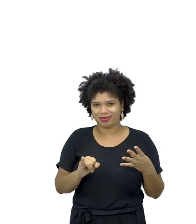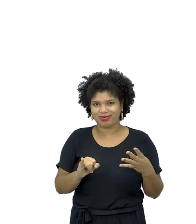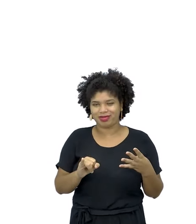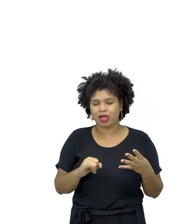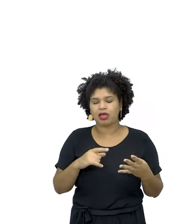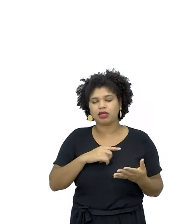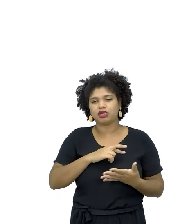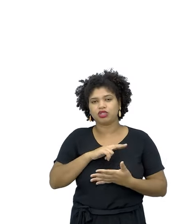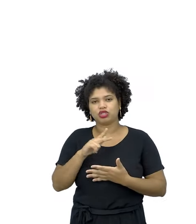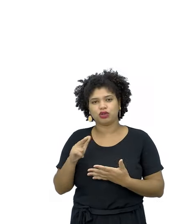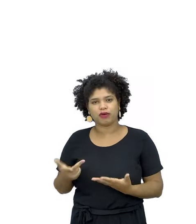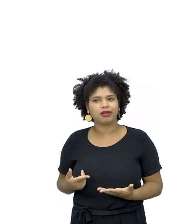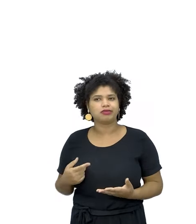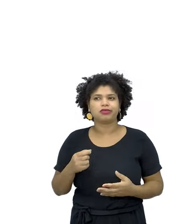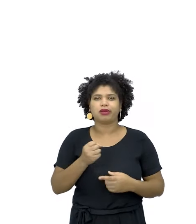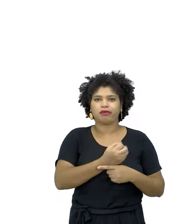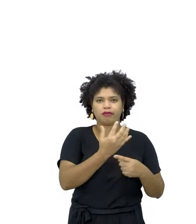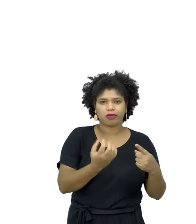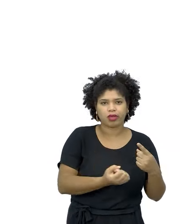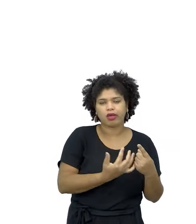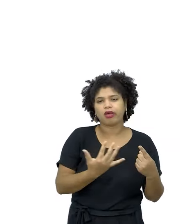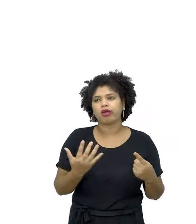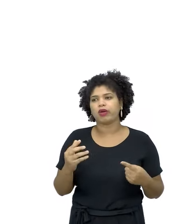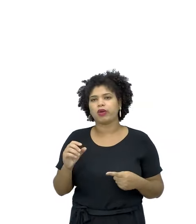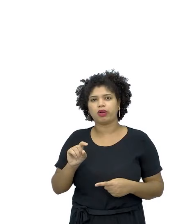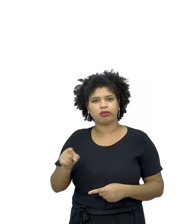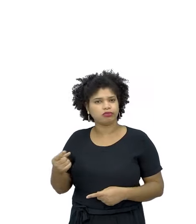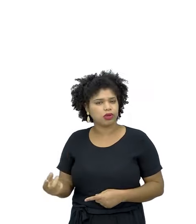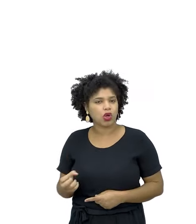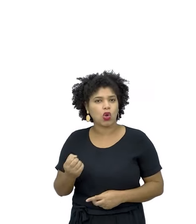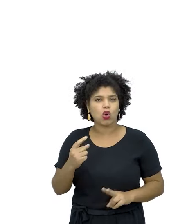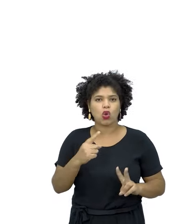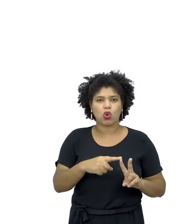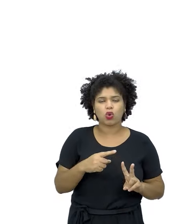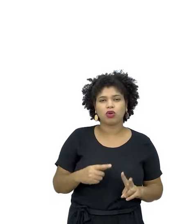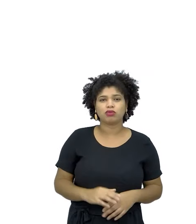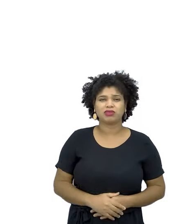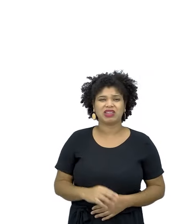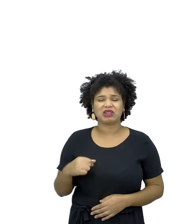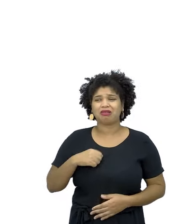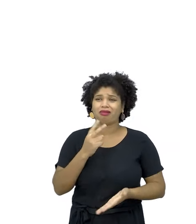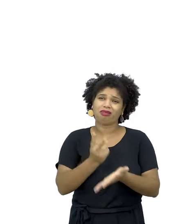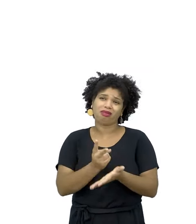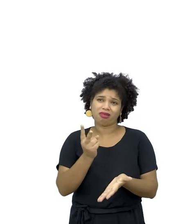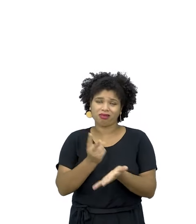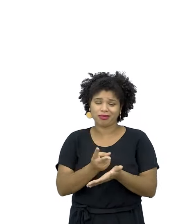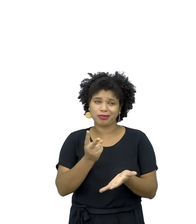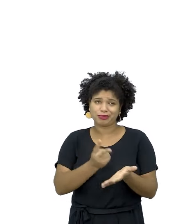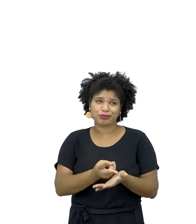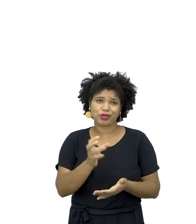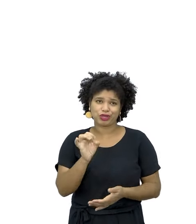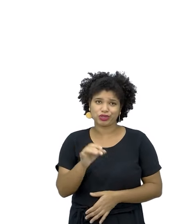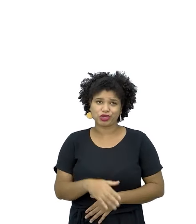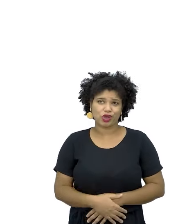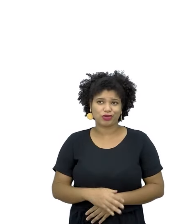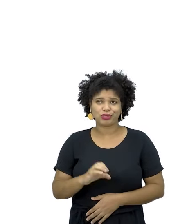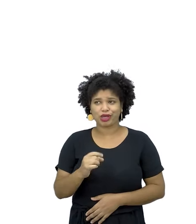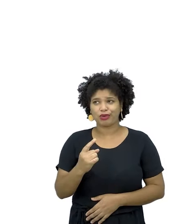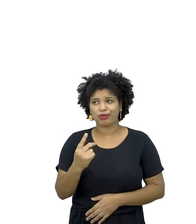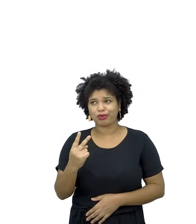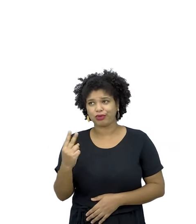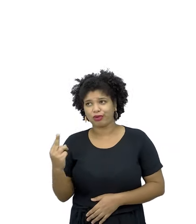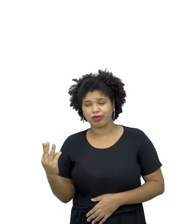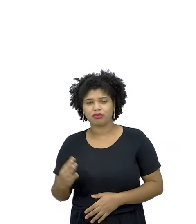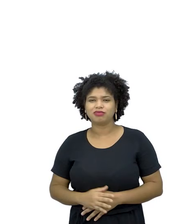Então, nós estamos trabalhando com todo esse conjunto numérico. Então, não é só ficar naqueles números no máximo inteiro aí, por medo do